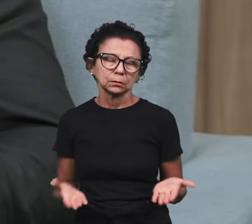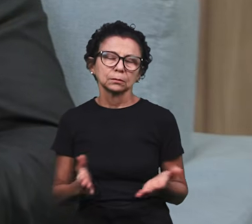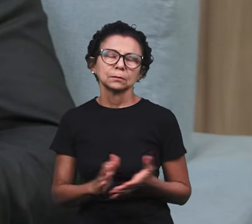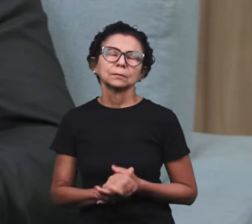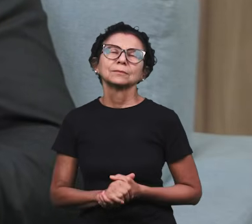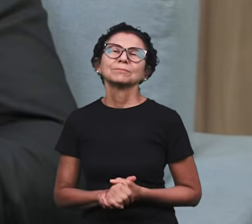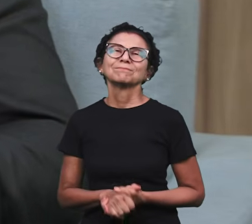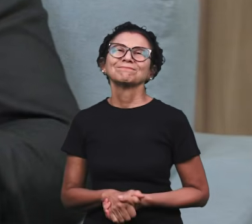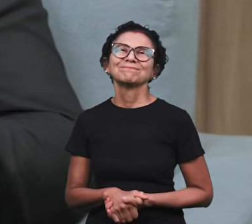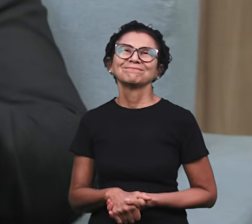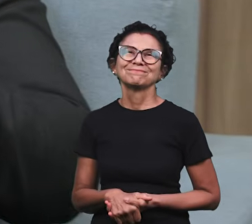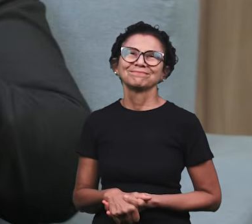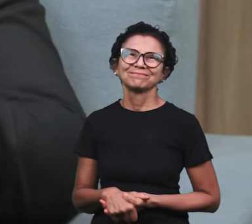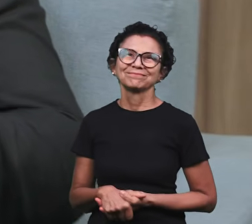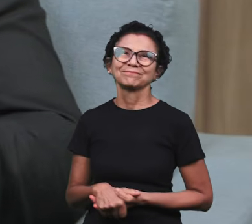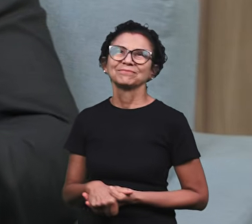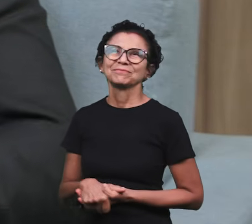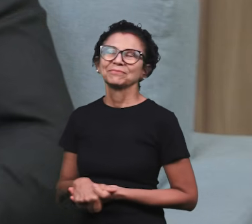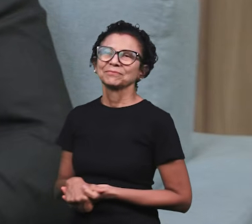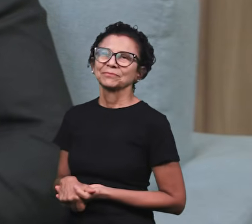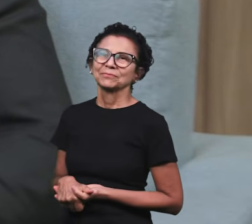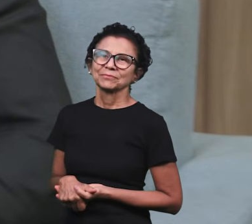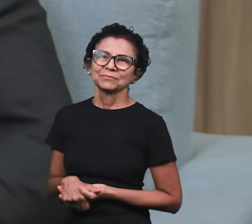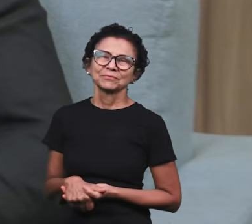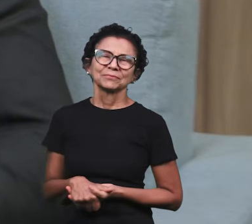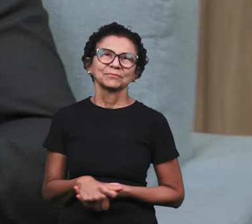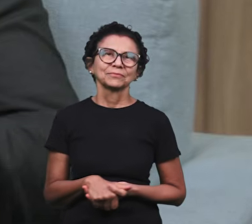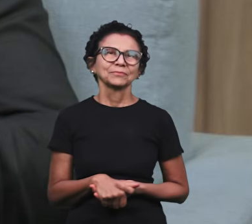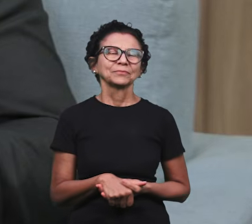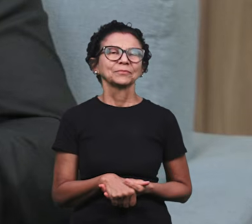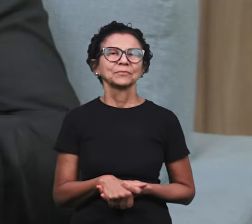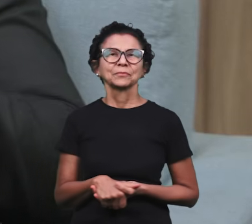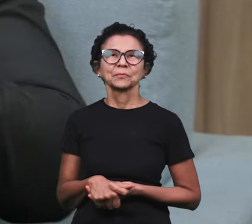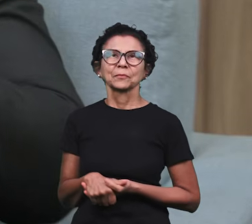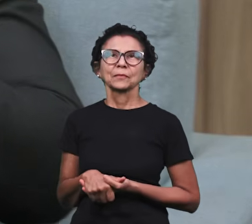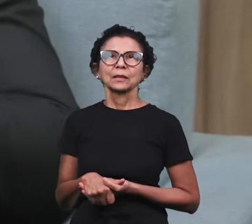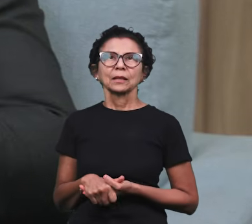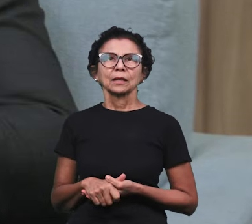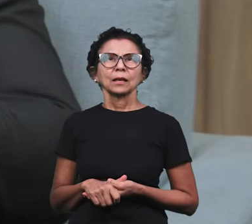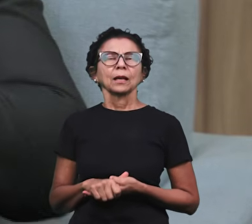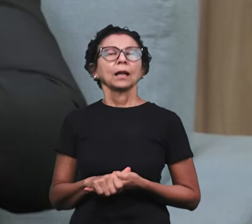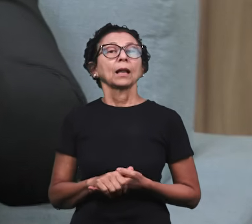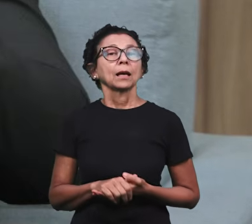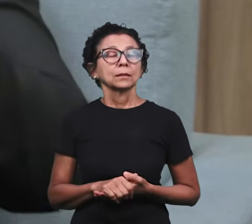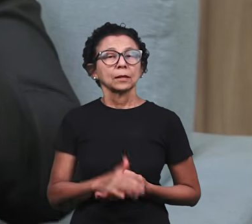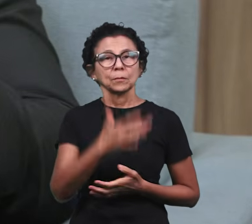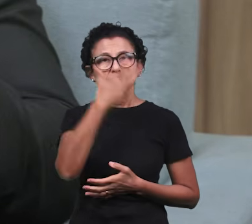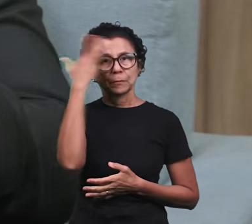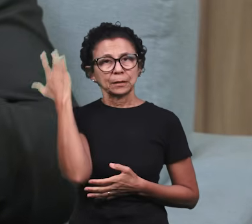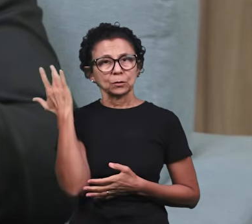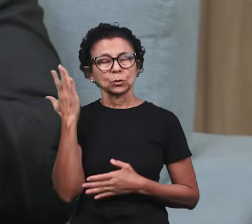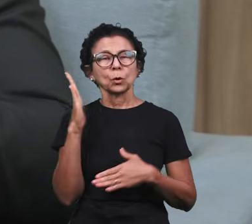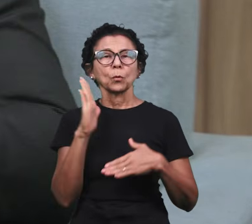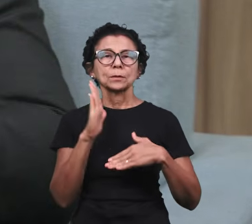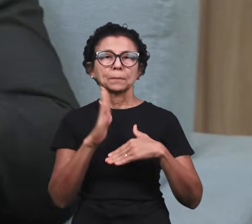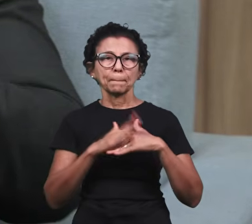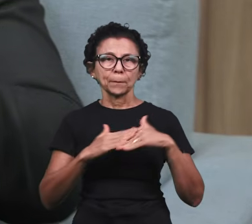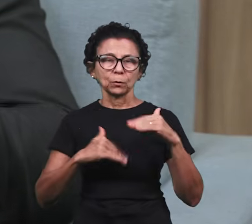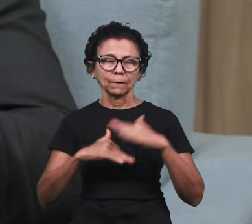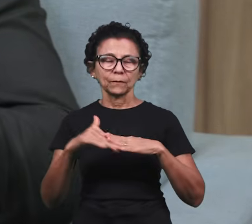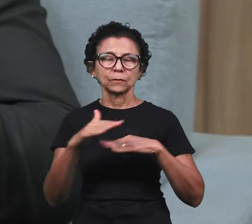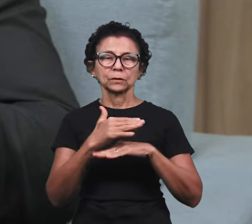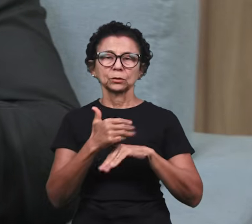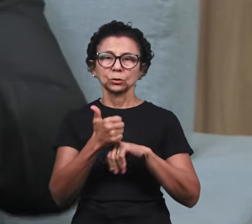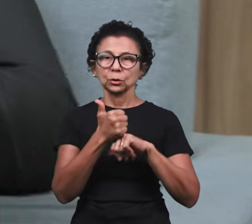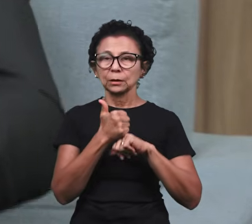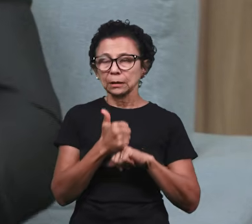episódios anteriores, né? As ILPIs, que são as instituições específicas para cuidar disso, é longa permanência. Então, pessoas que vão para